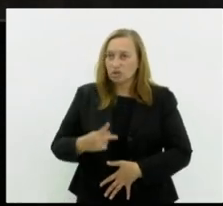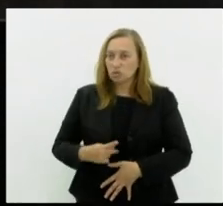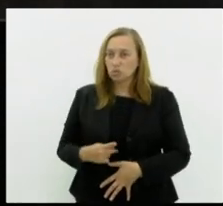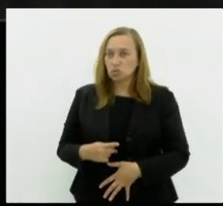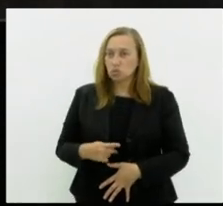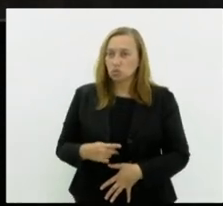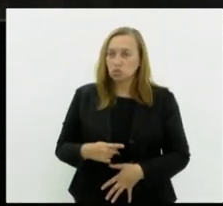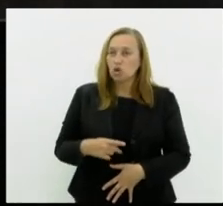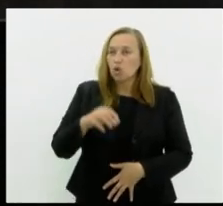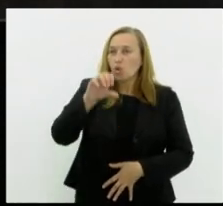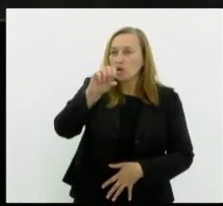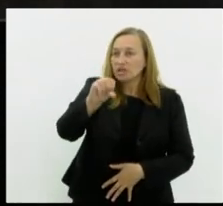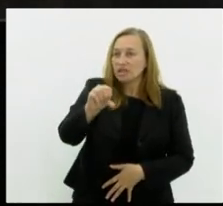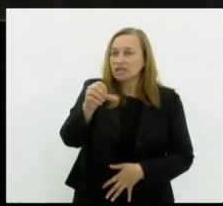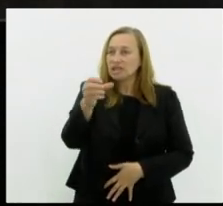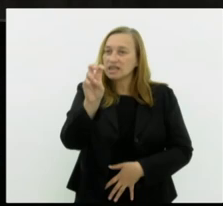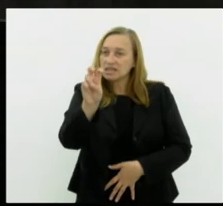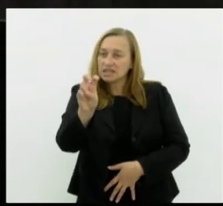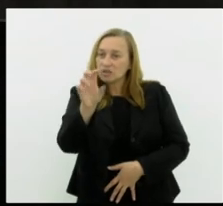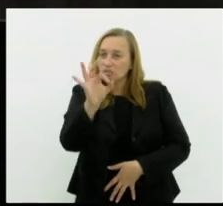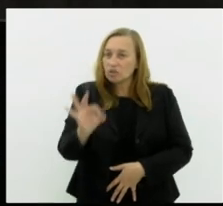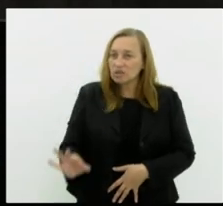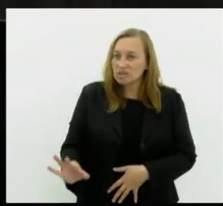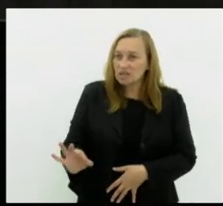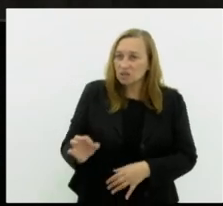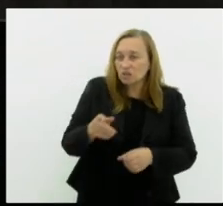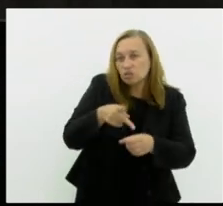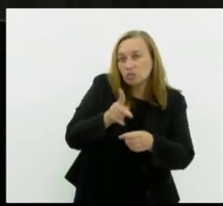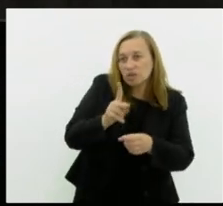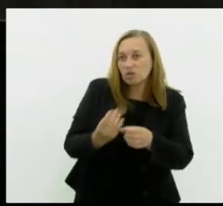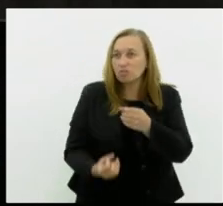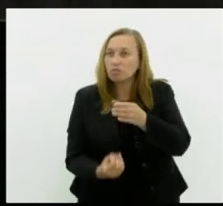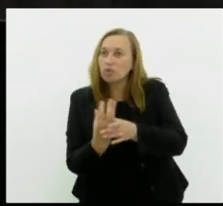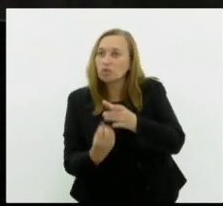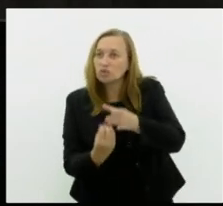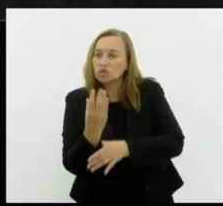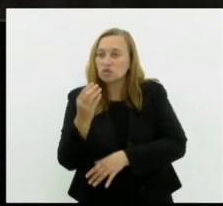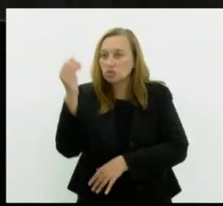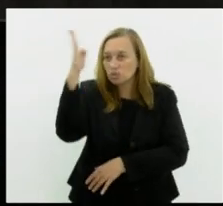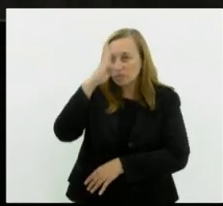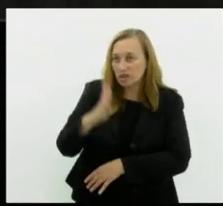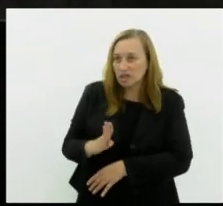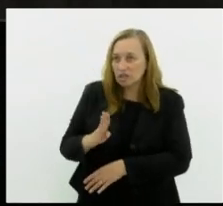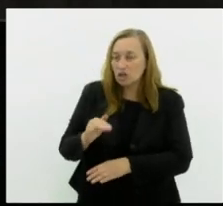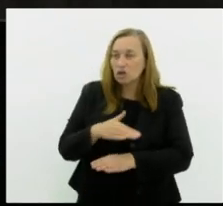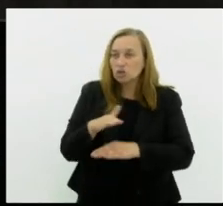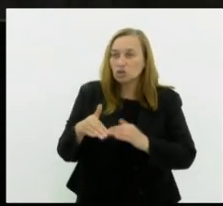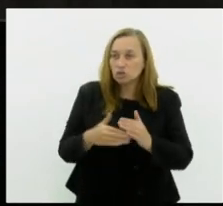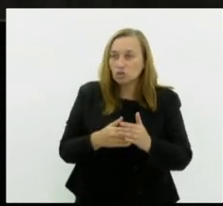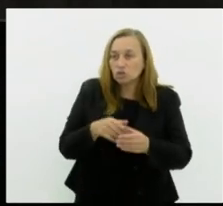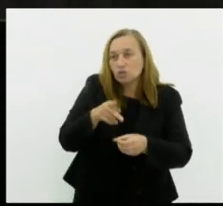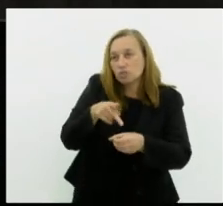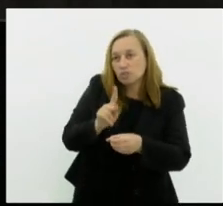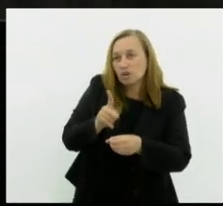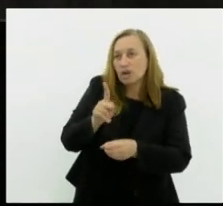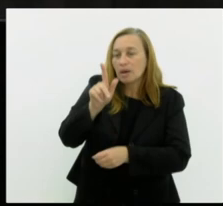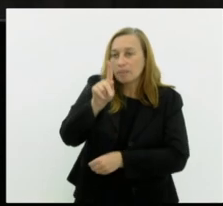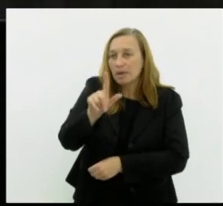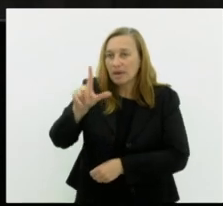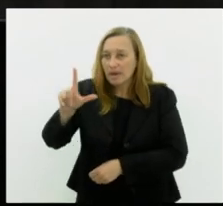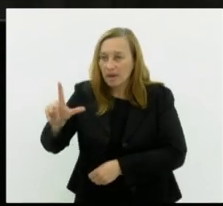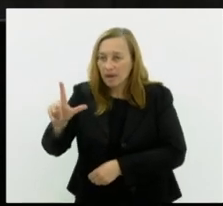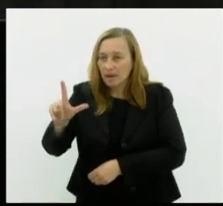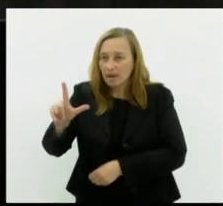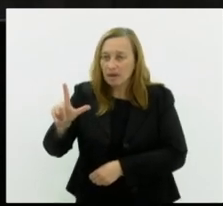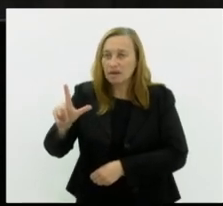os 85% do petróleo produzido do Brasil, todos os royalties IPE, os